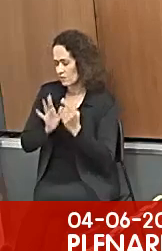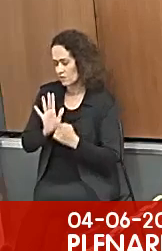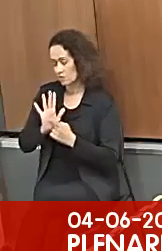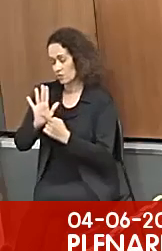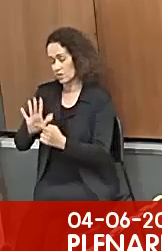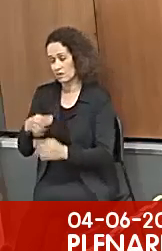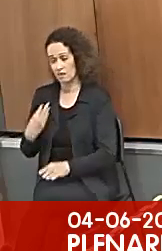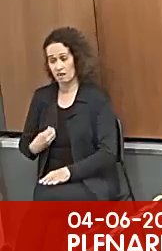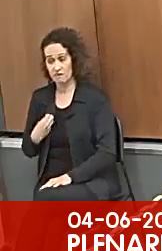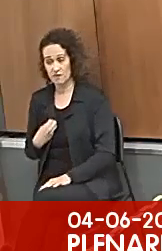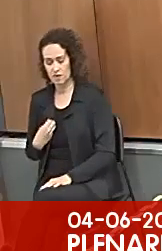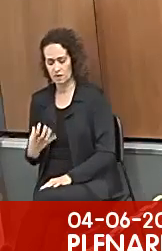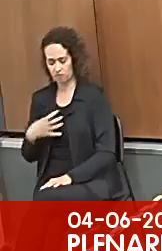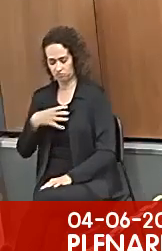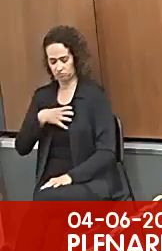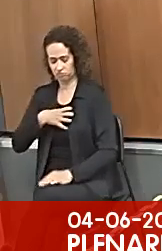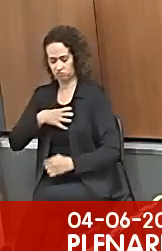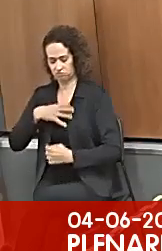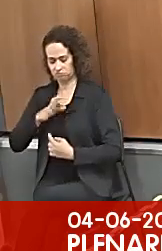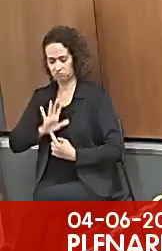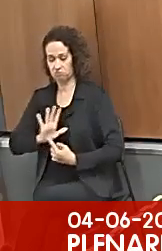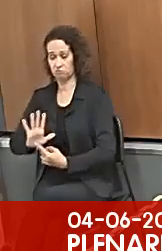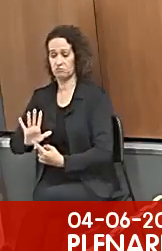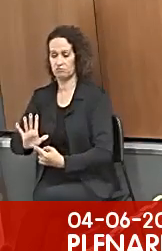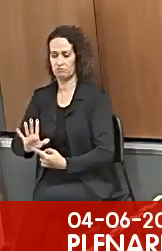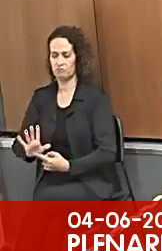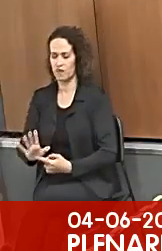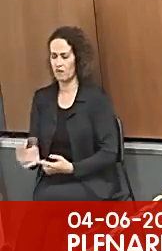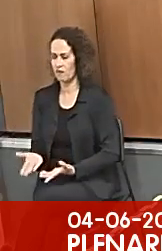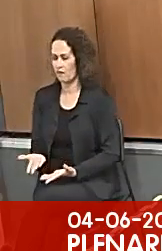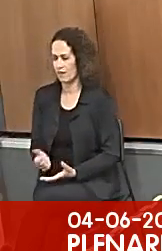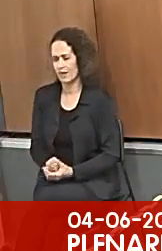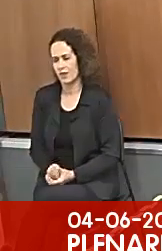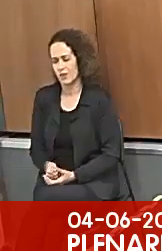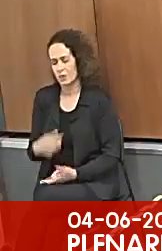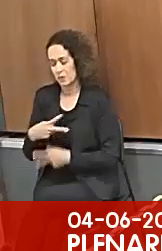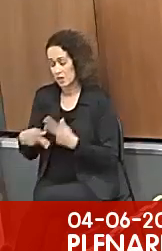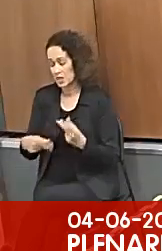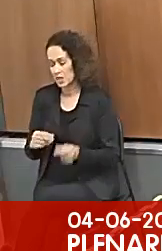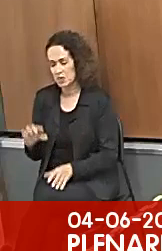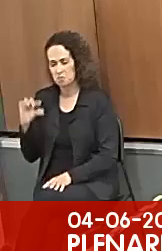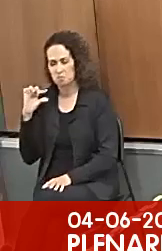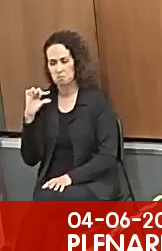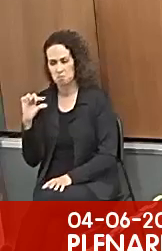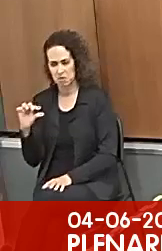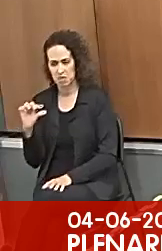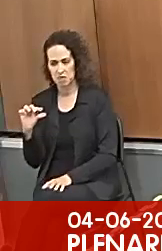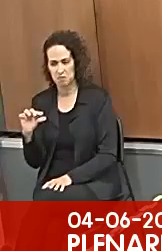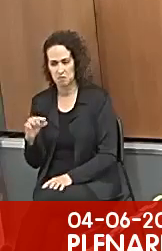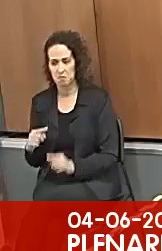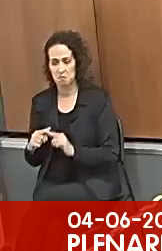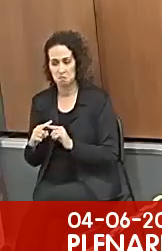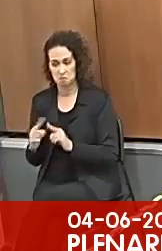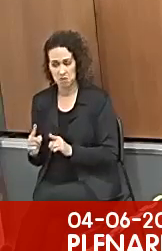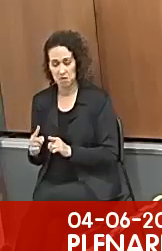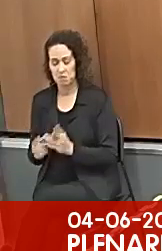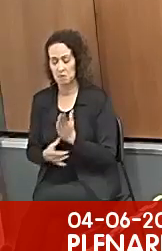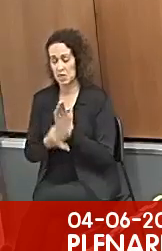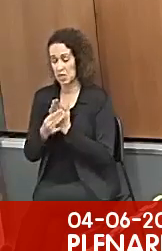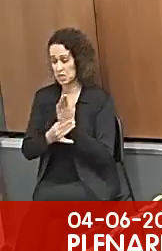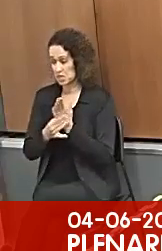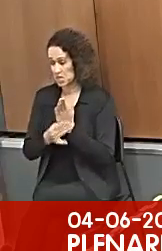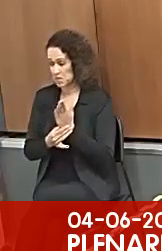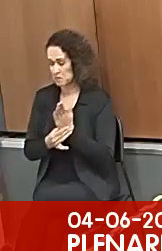expor o sentimento, é uma homenagem pequena daquilo que eu tenho certeza que esse livro vai fazer na vida de muita